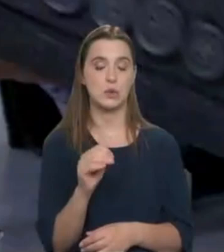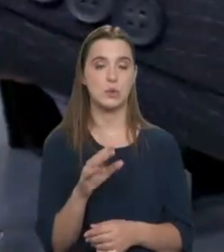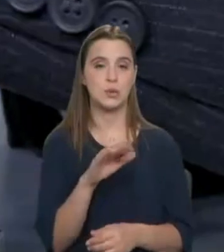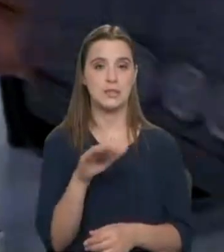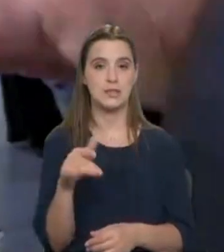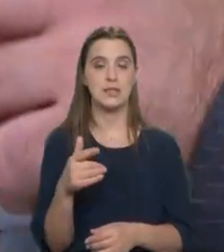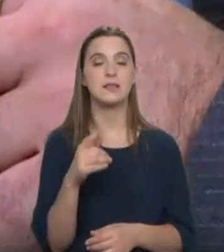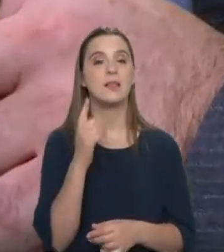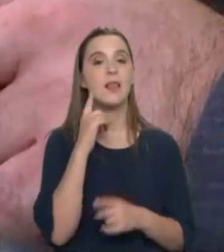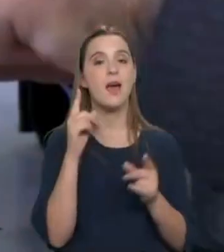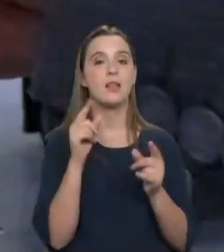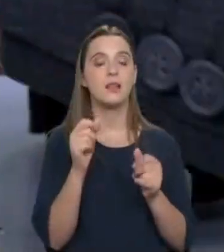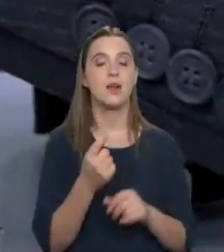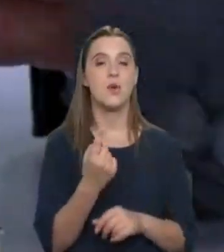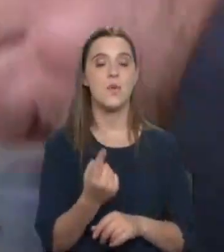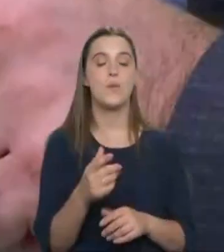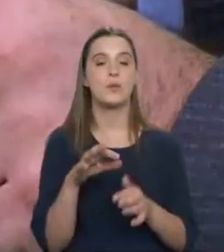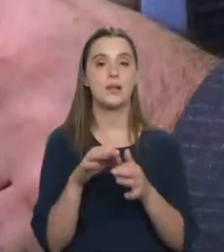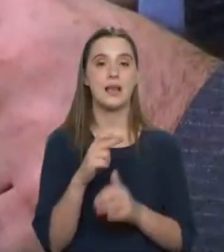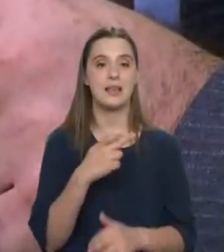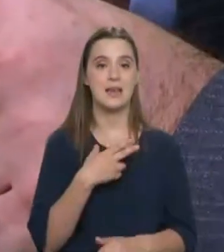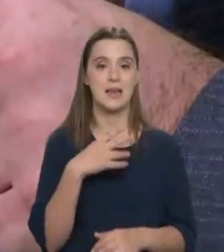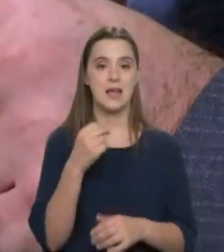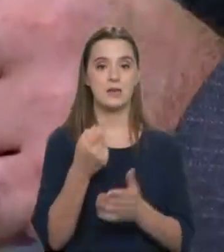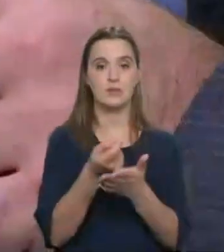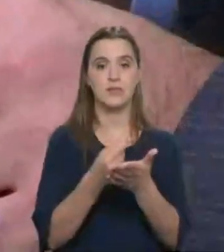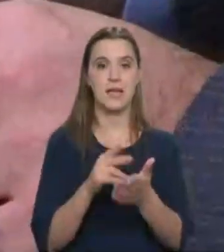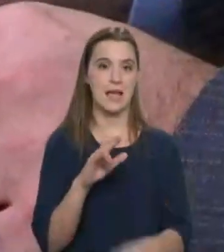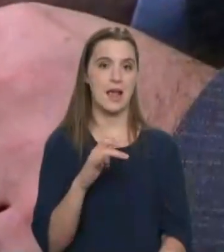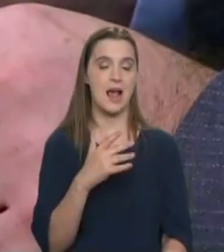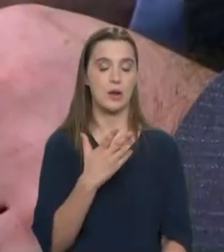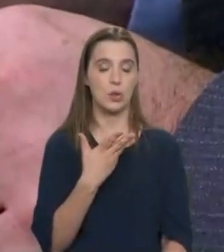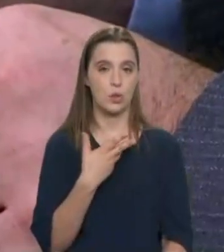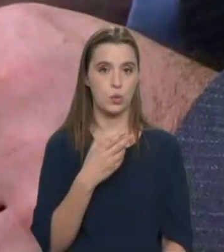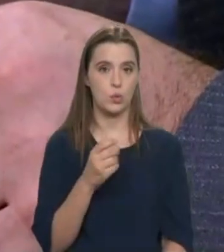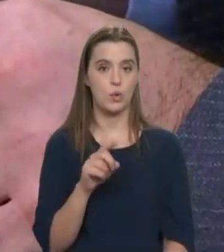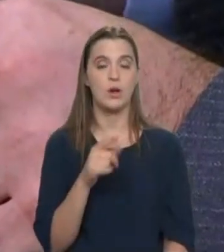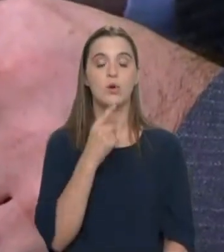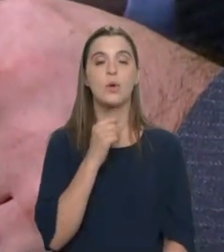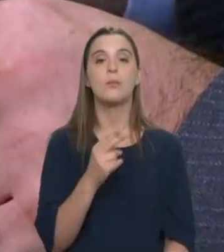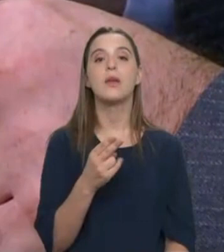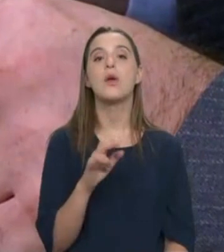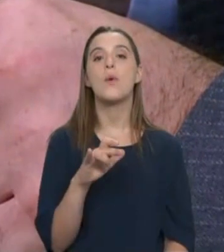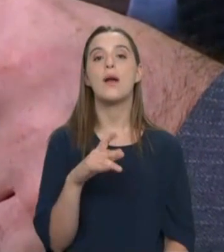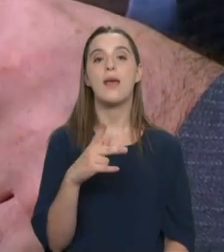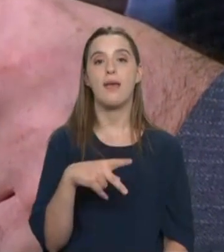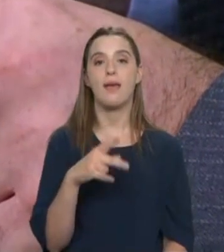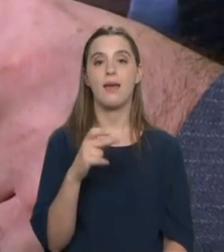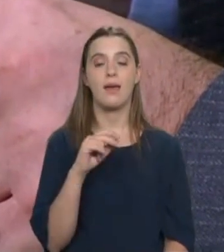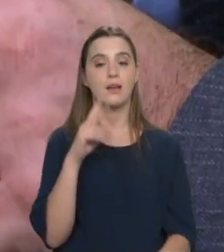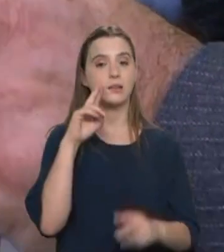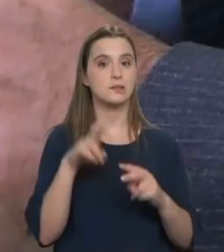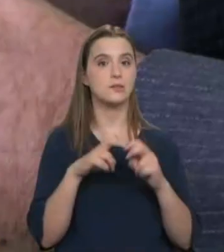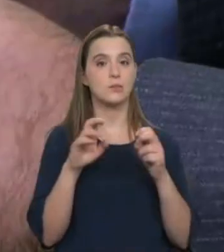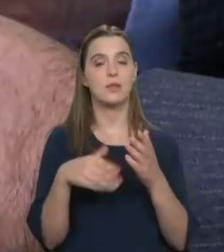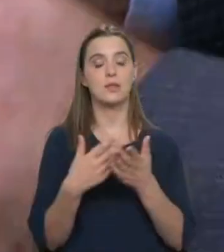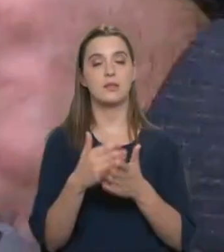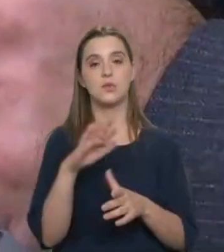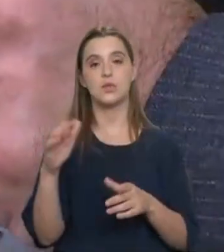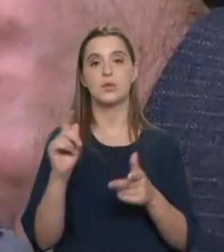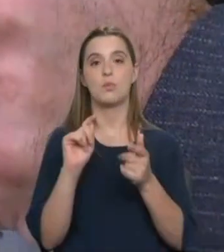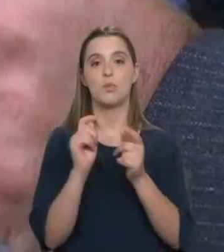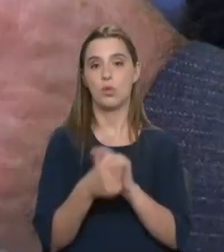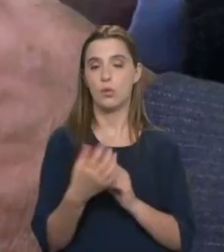1, Adriano Cerqueira, com ilustrações do Ricardo Galvão, Eureka, as descobertas que mudaram a ciência,